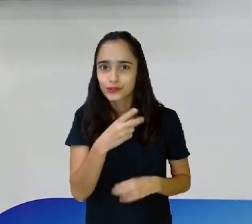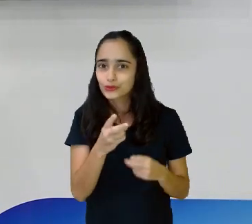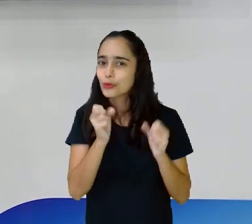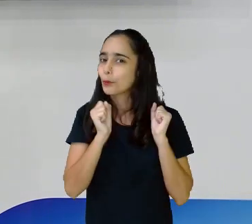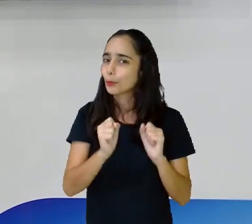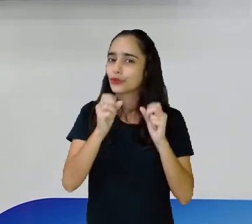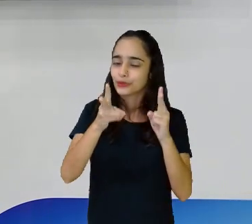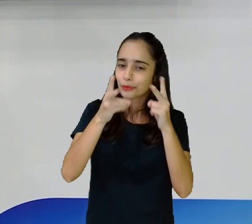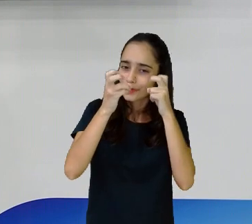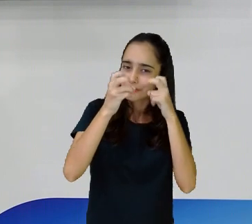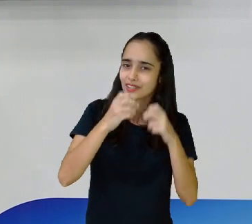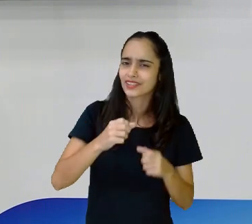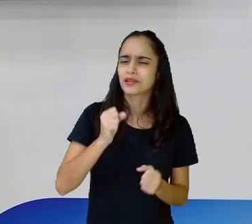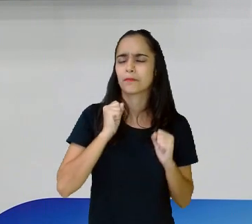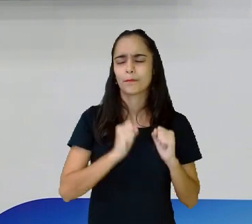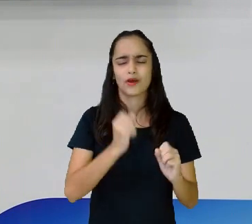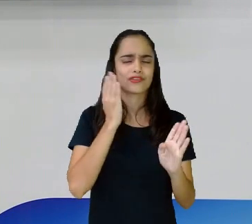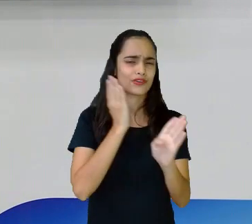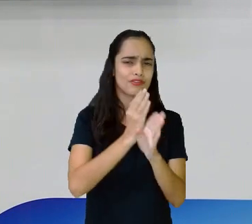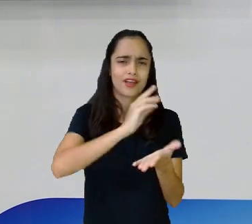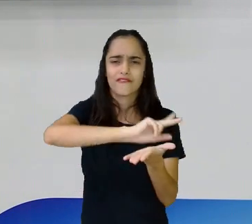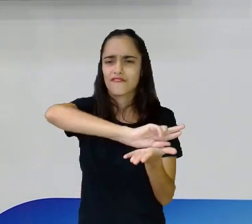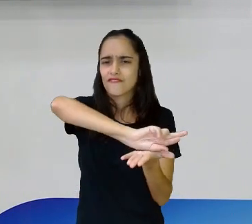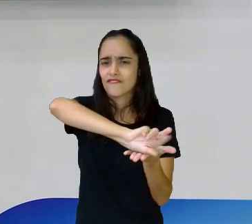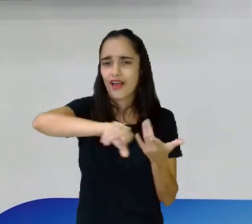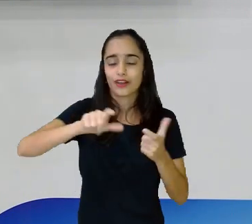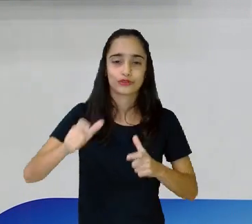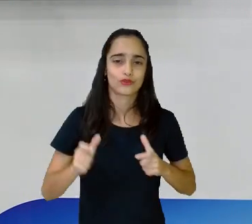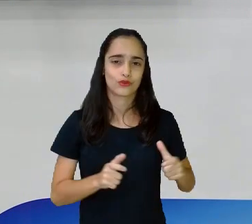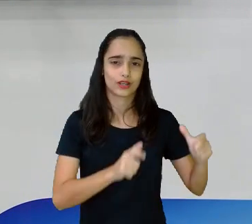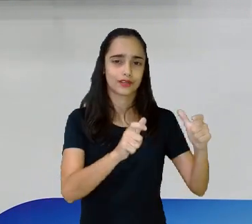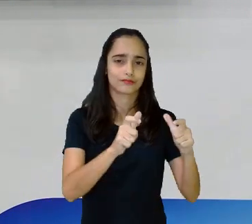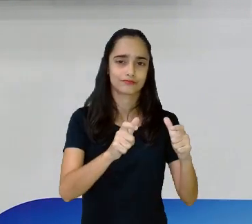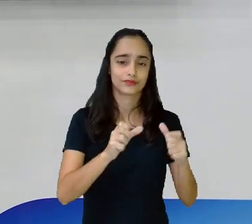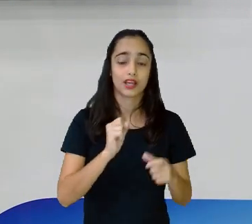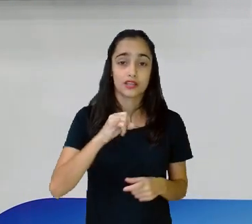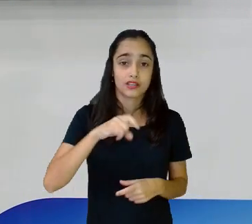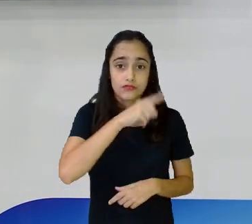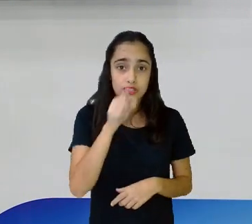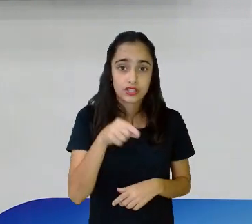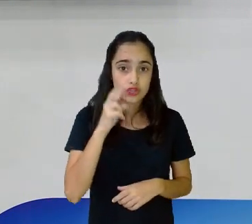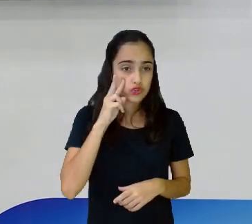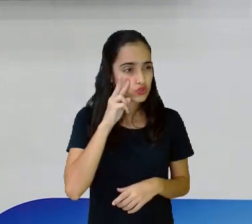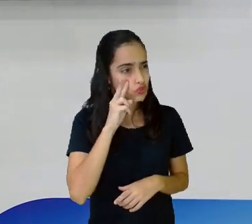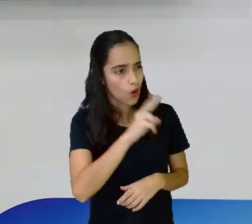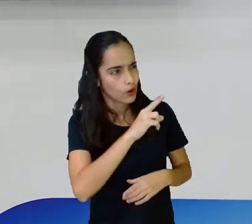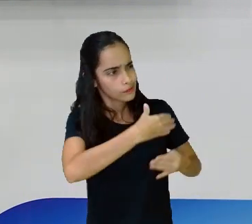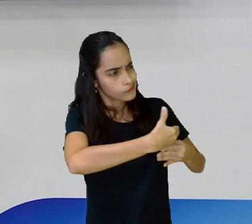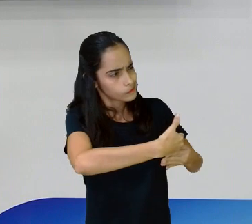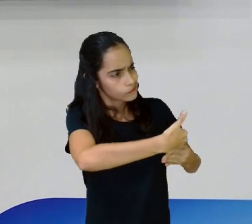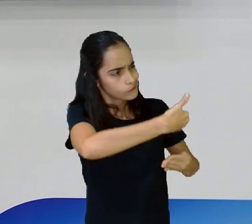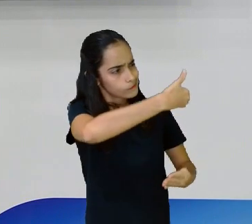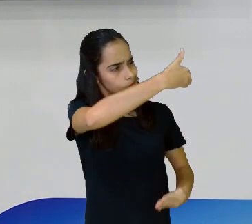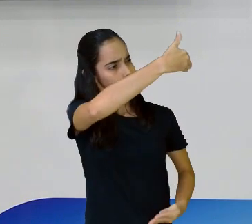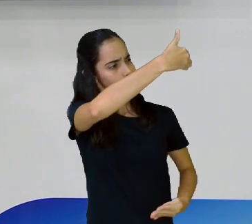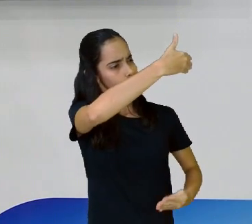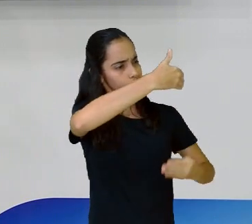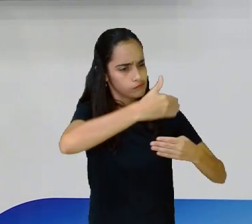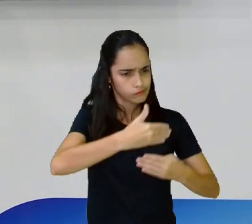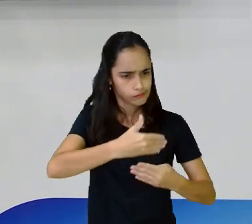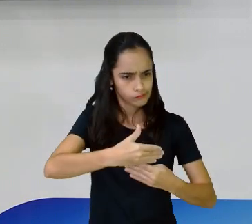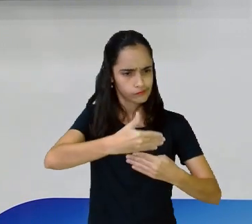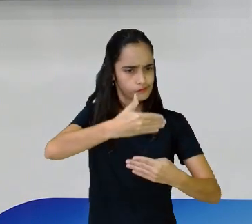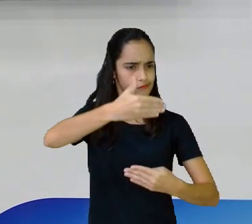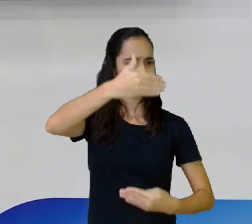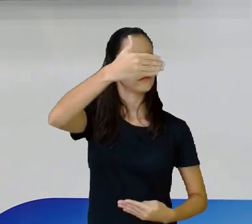encontrar o ângulo reto em vários lugares. Se você olhar para a quina de uma parede, ângulo reto também. Normalmente